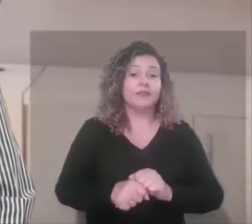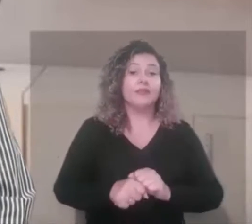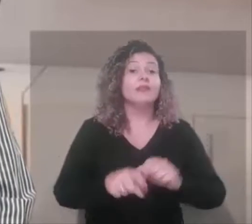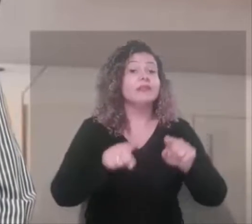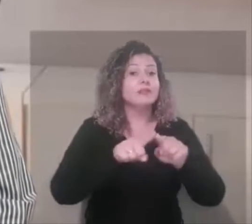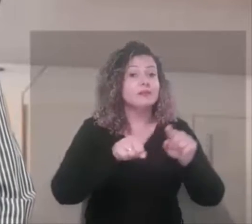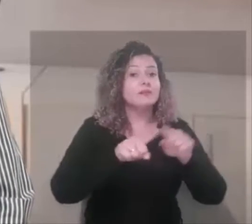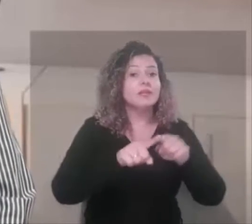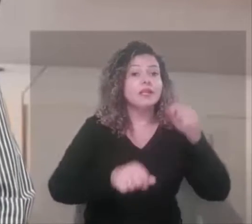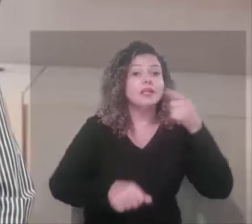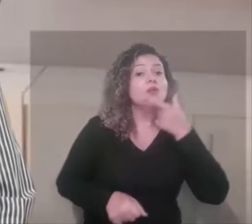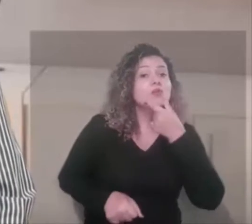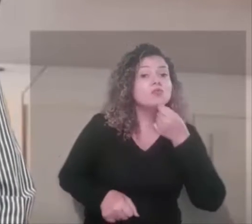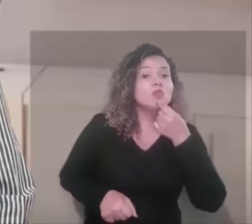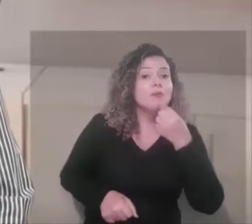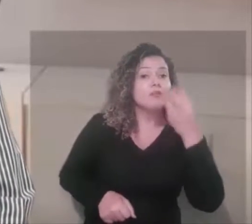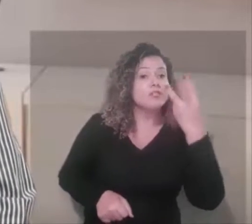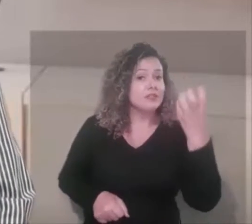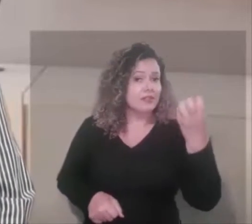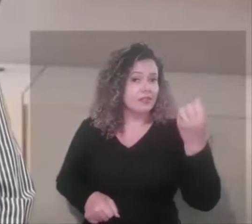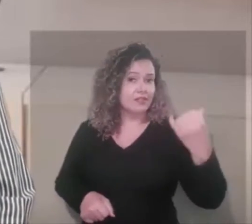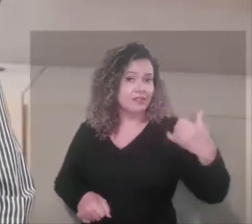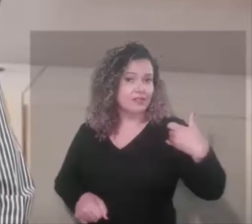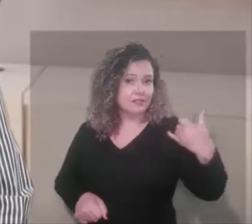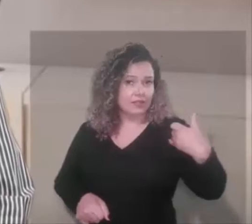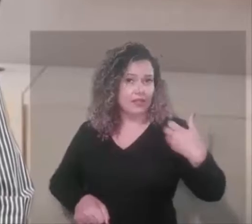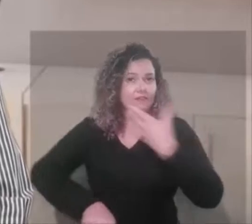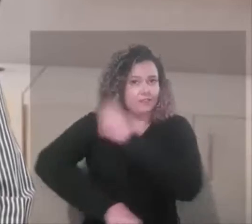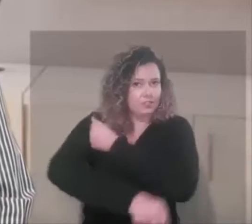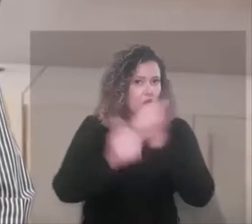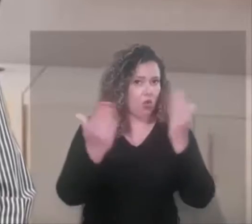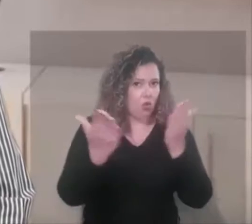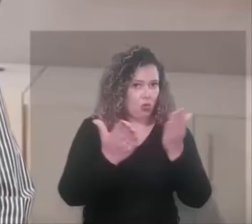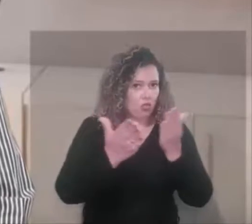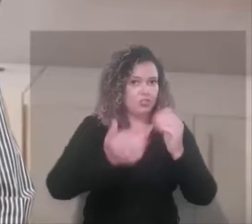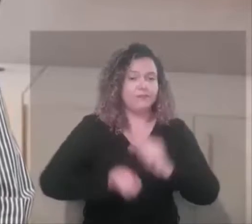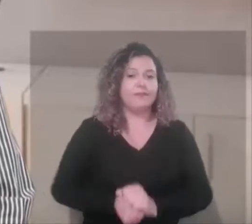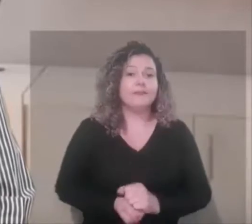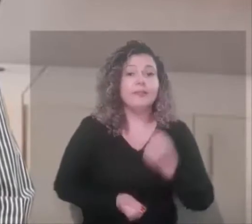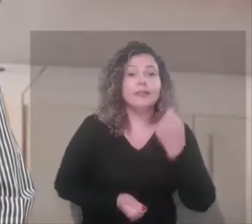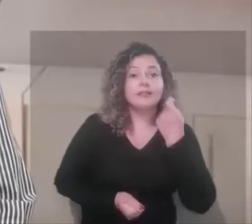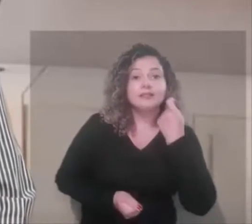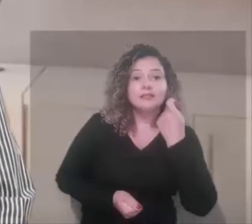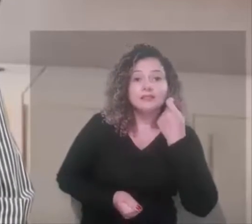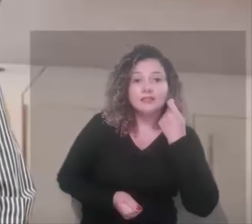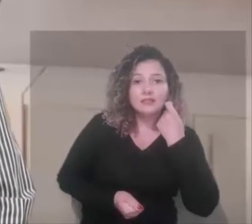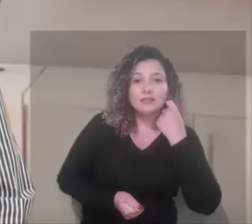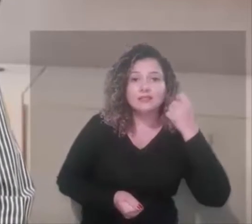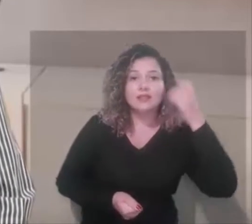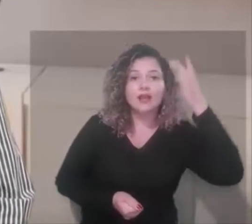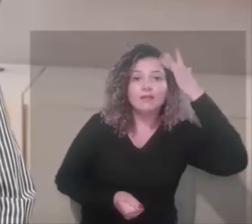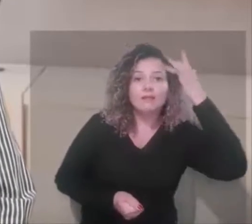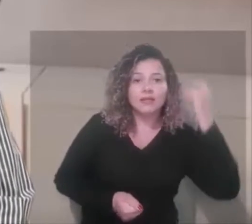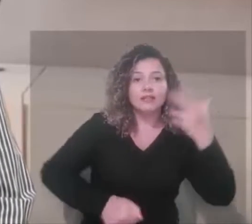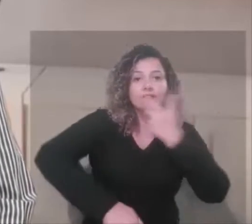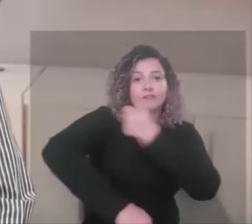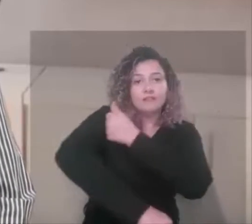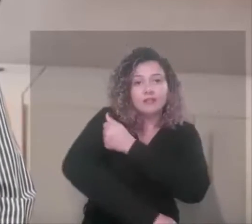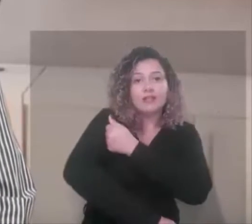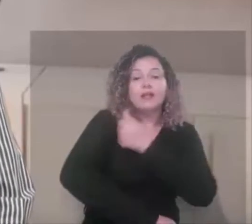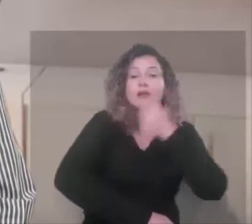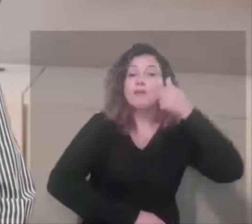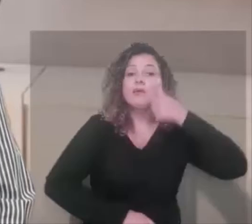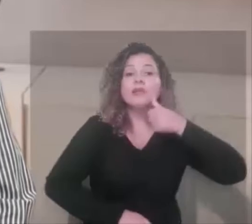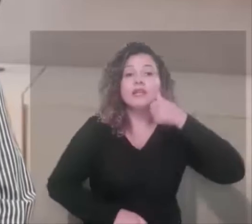de idade com a primeira dose. Nessa sexta-feira, recebem a primeira dose da vacina as mulheres a partir de 35 anos de